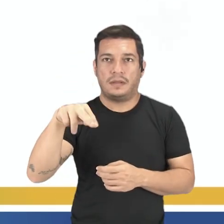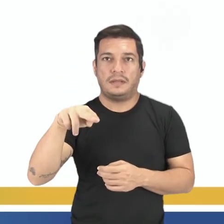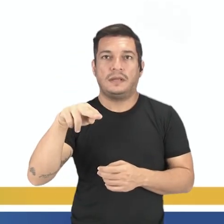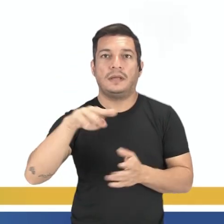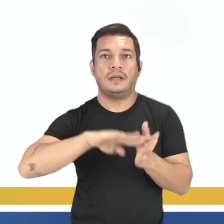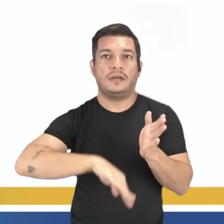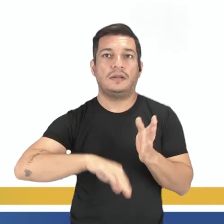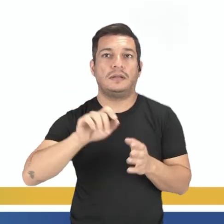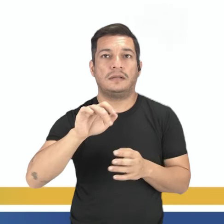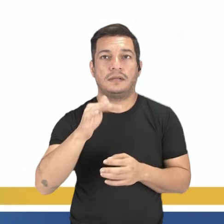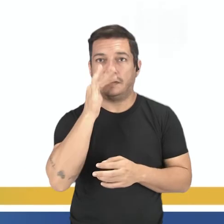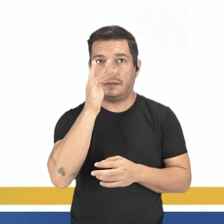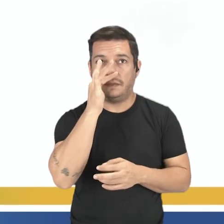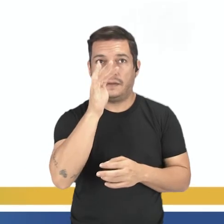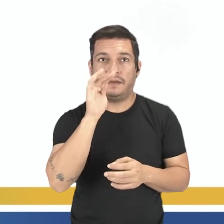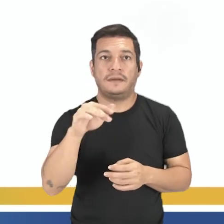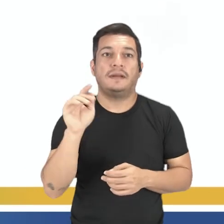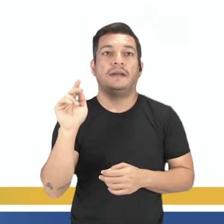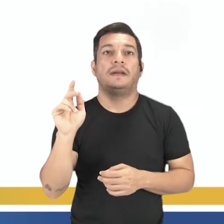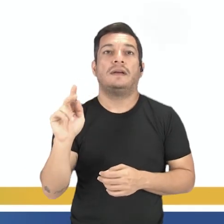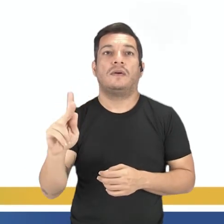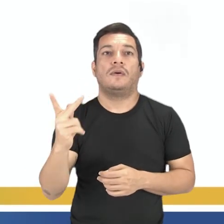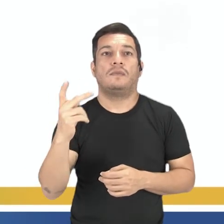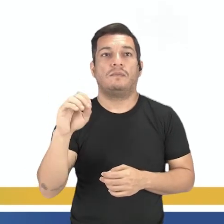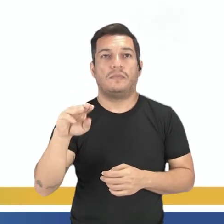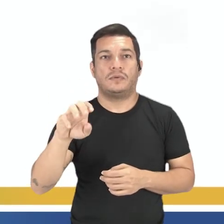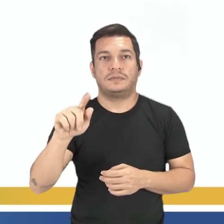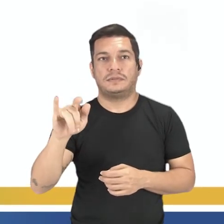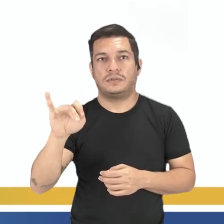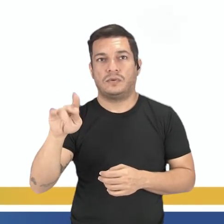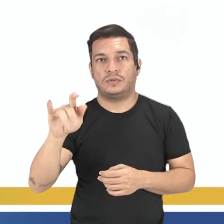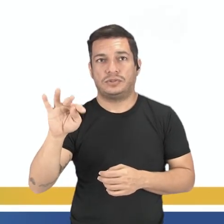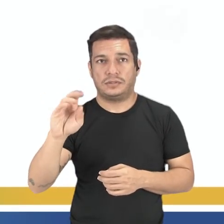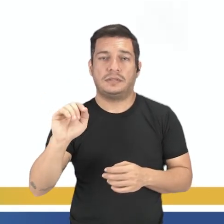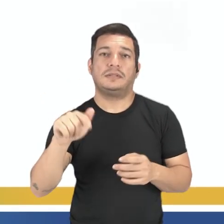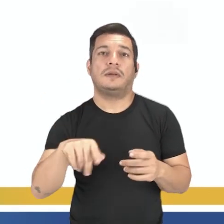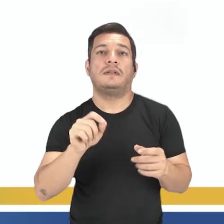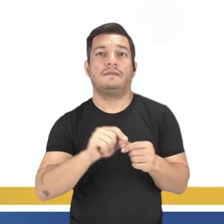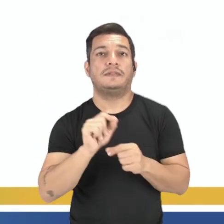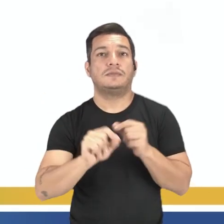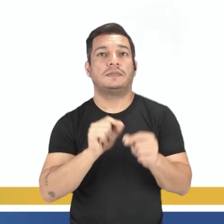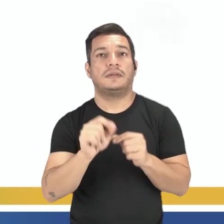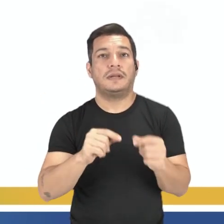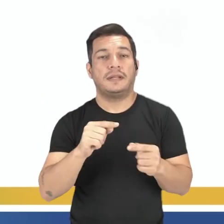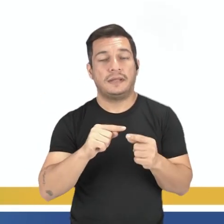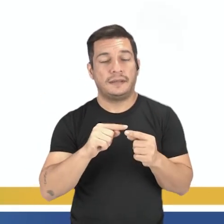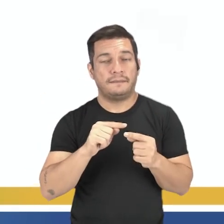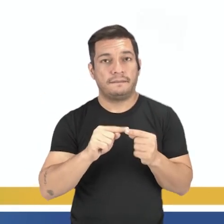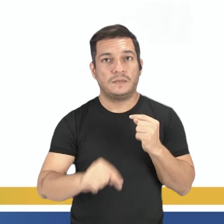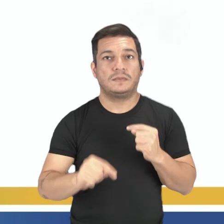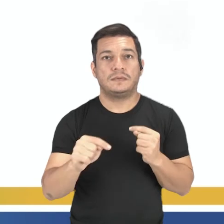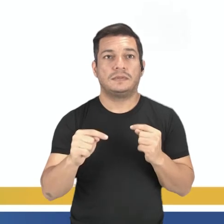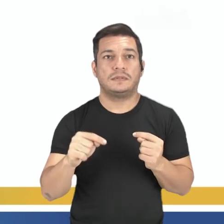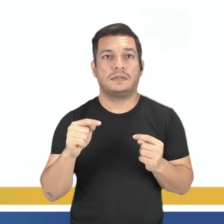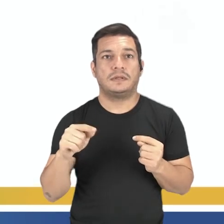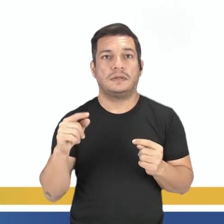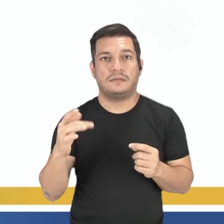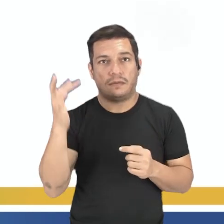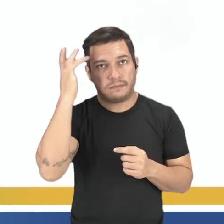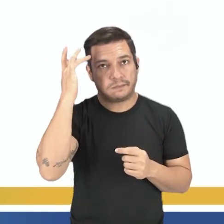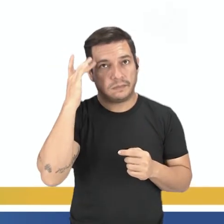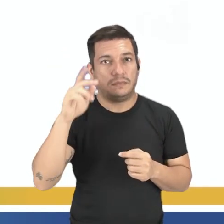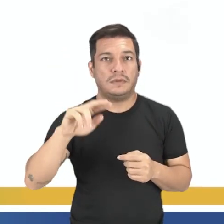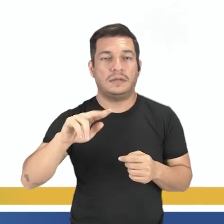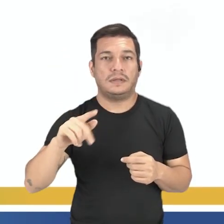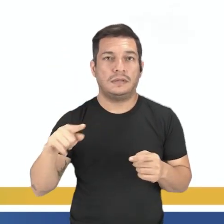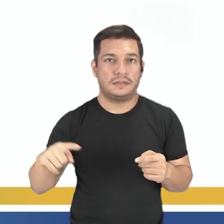planta homozigótica de baixa estatura. Com esse procedimento, o que ele fez? Ele impediu o amadurecimento dos gametas? Não.